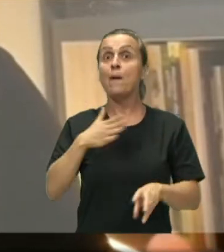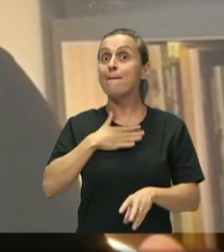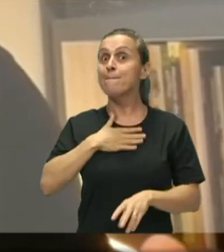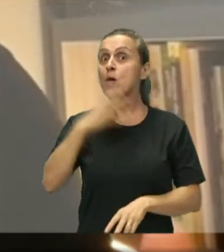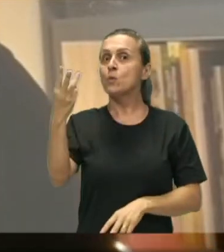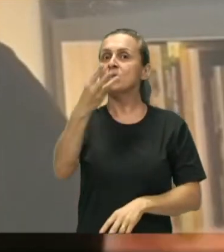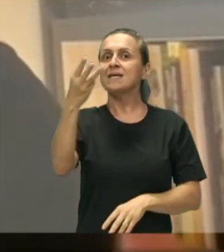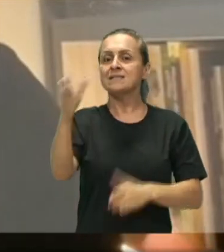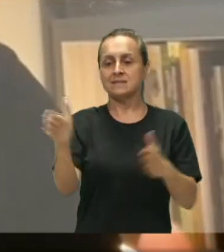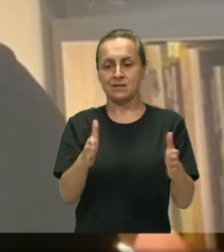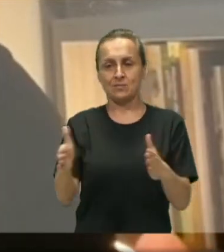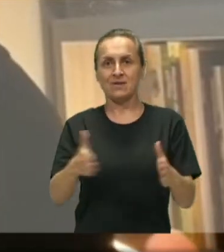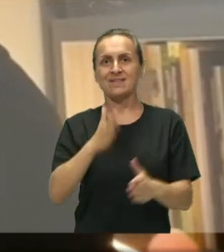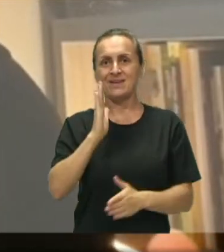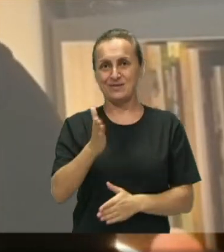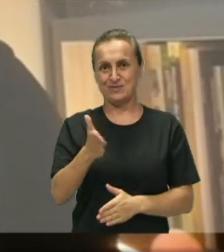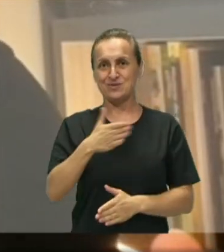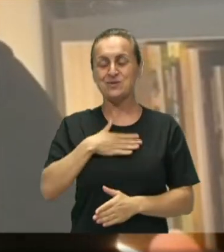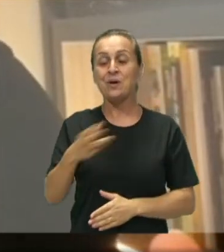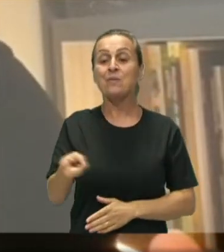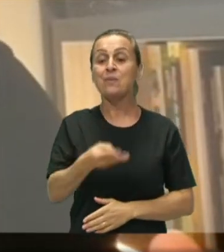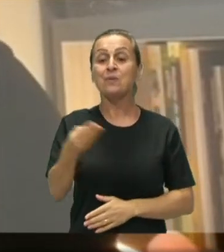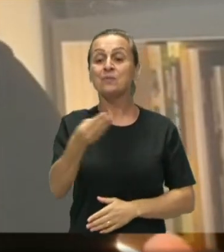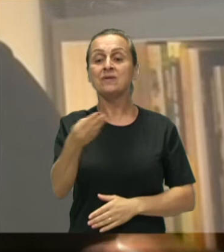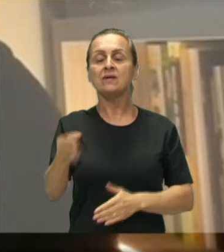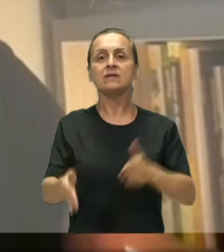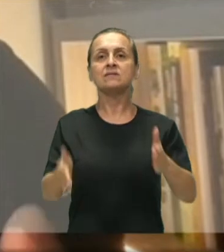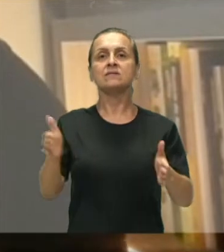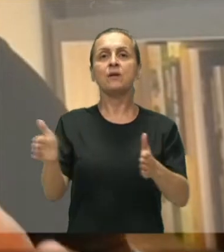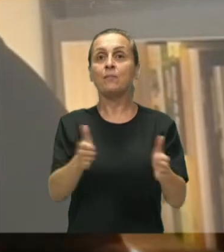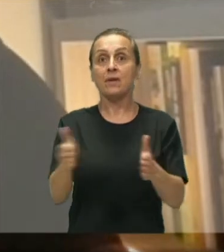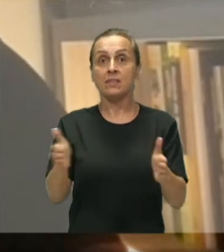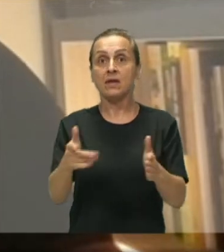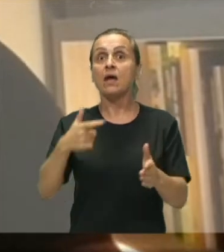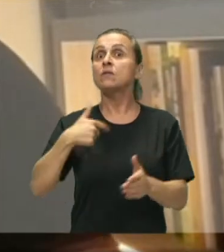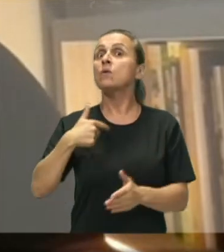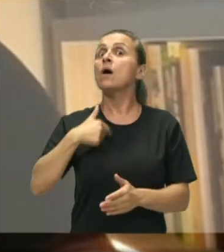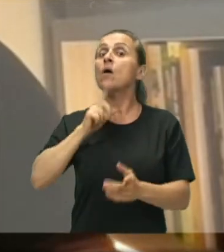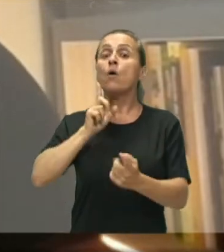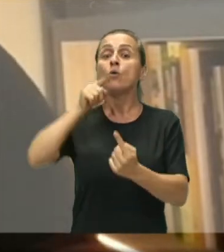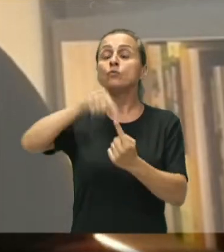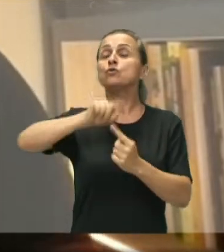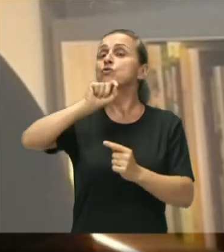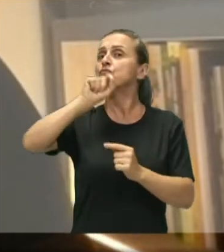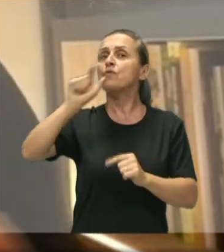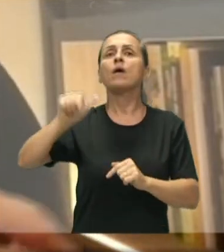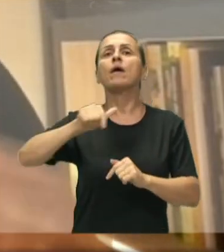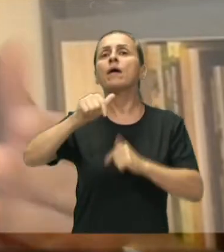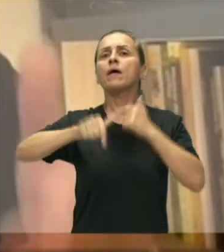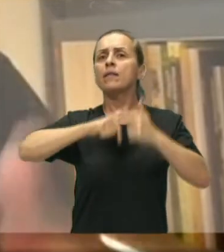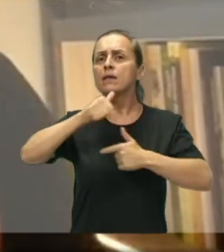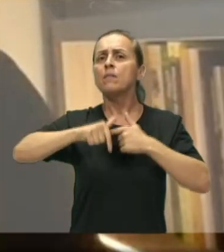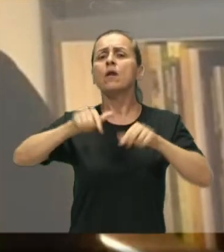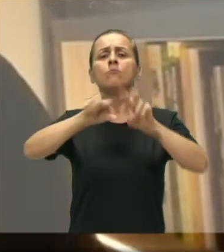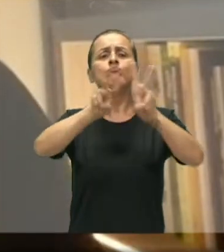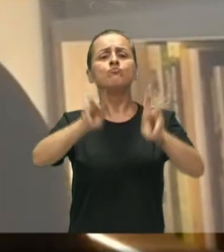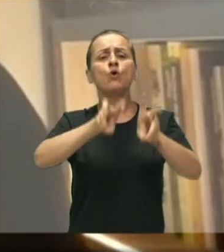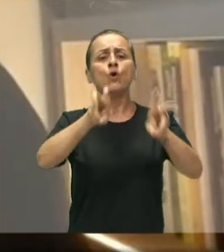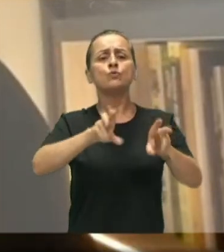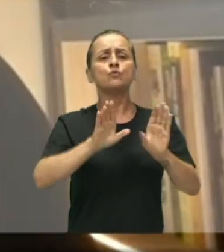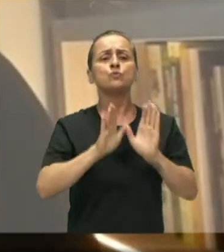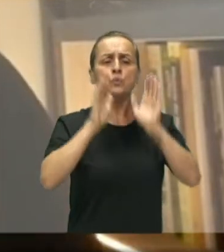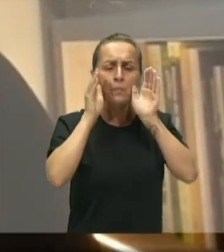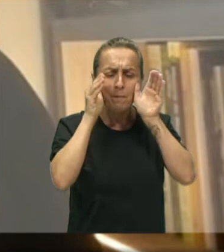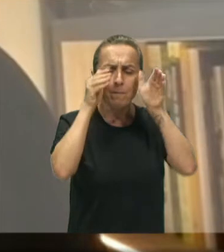meu terceiro mandar nesse terceiro mandato pretendo trabalhar com algumas Bandeiras mais específicas de maneira mais